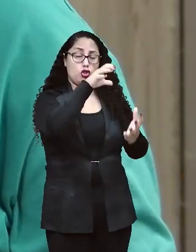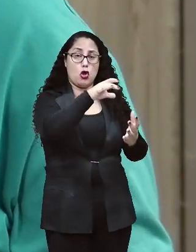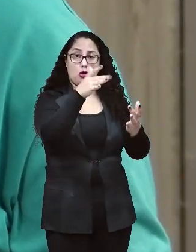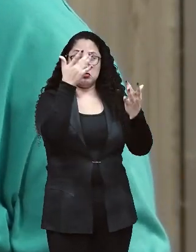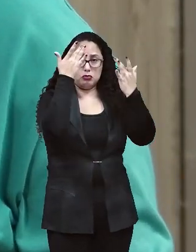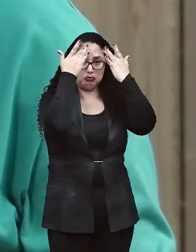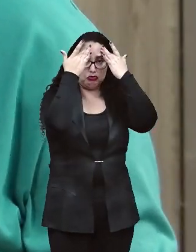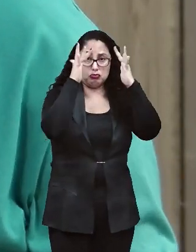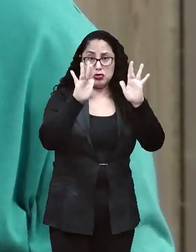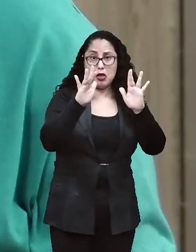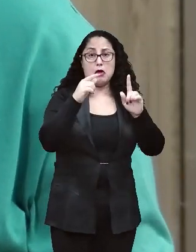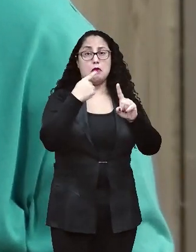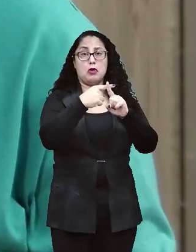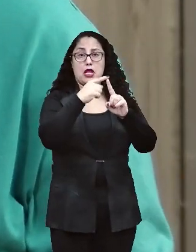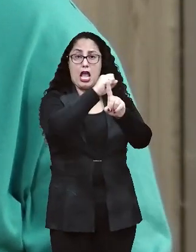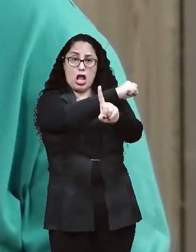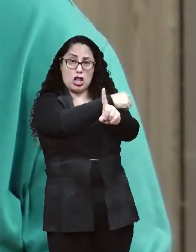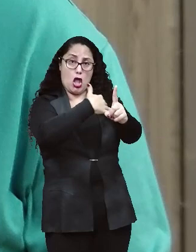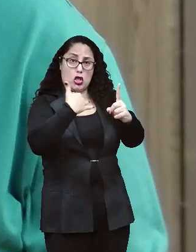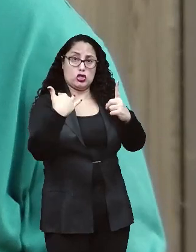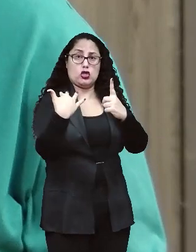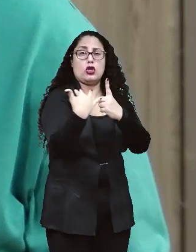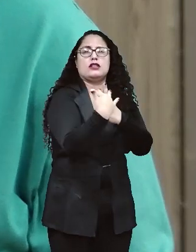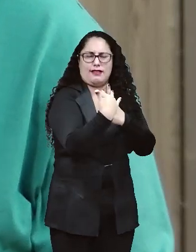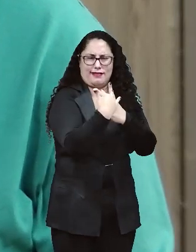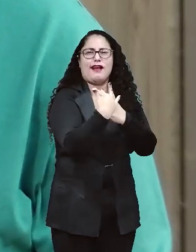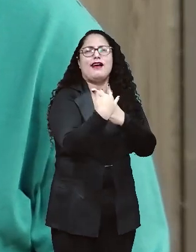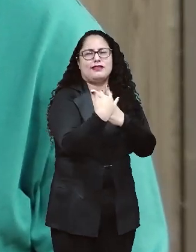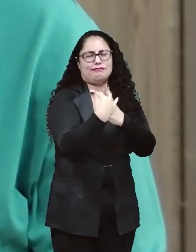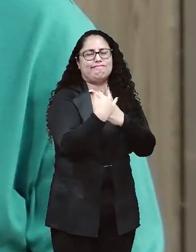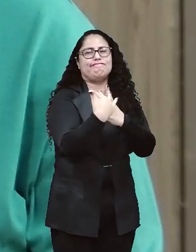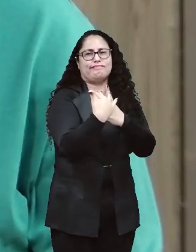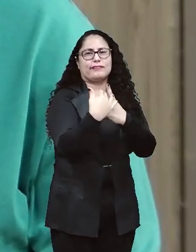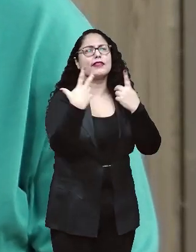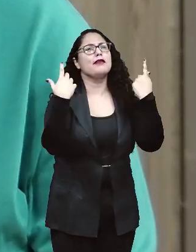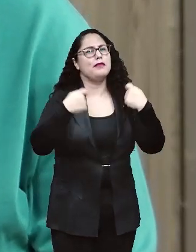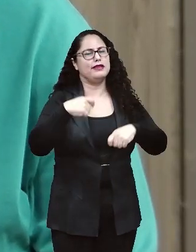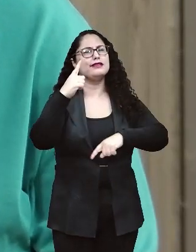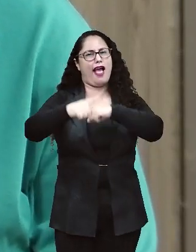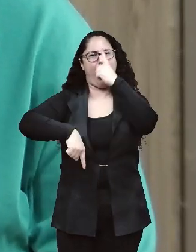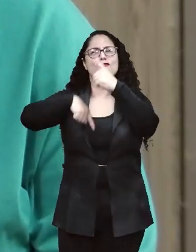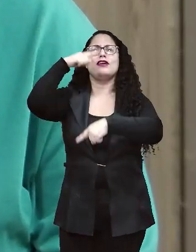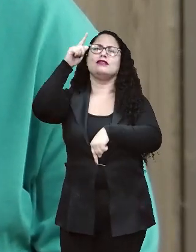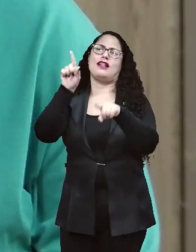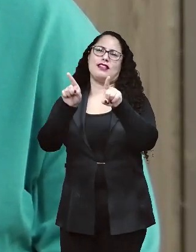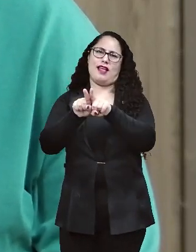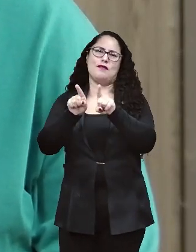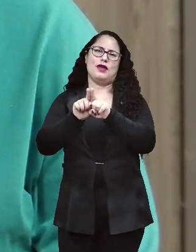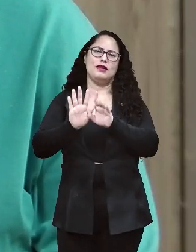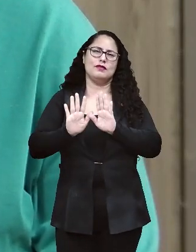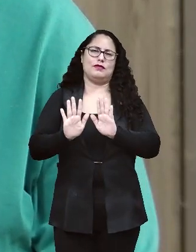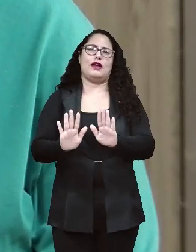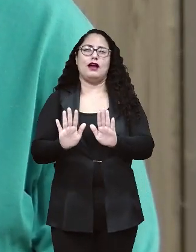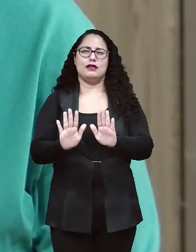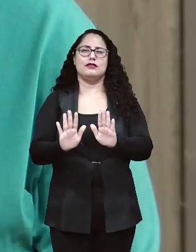que a gente tem uma sociedade ainda que precisa avançar, né? Mas